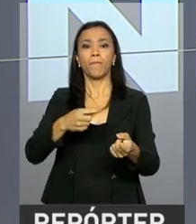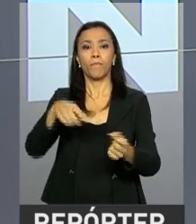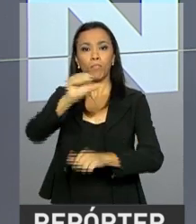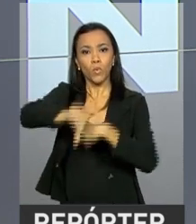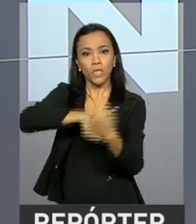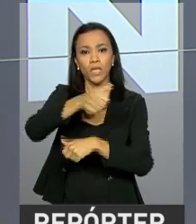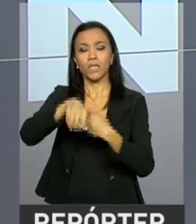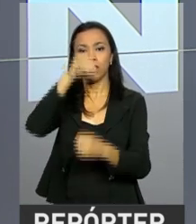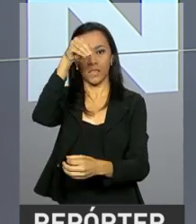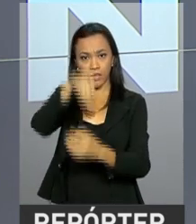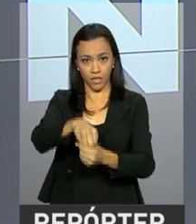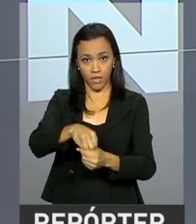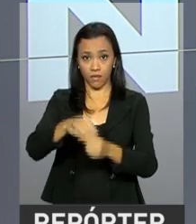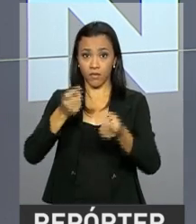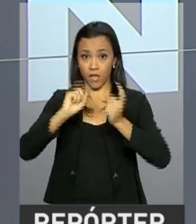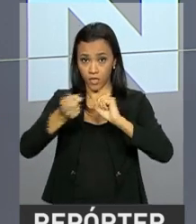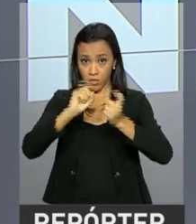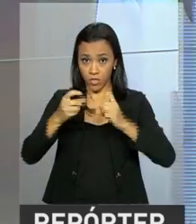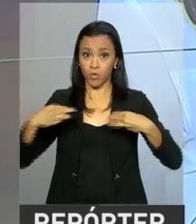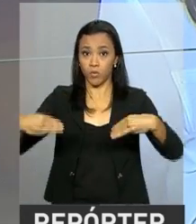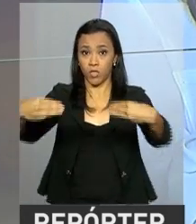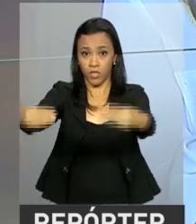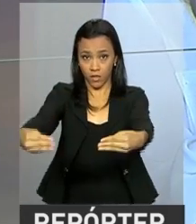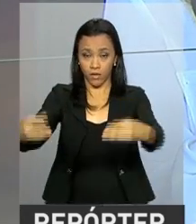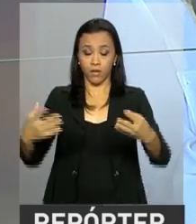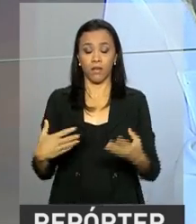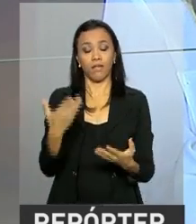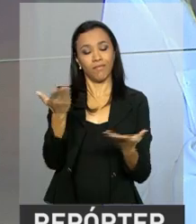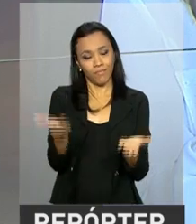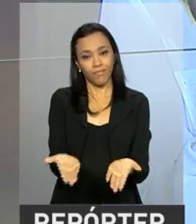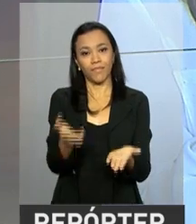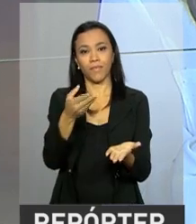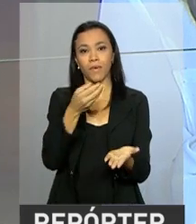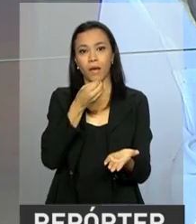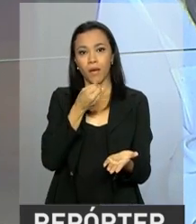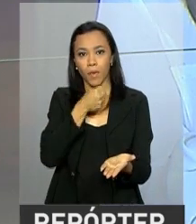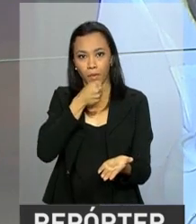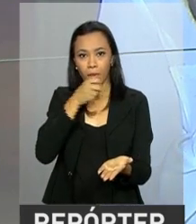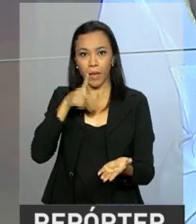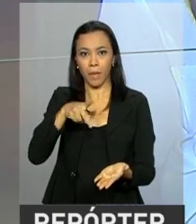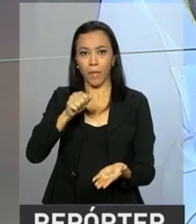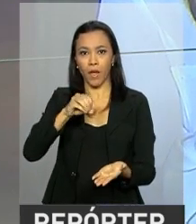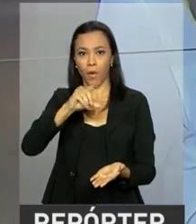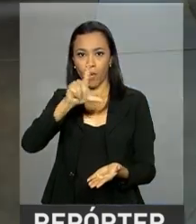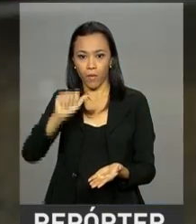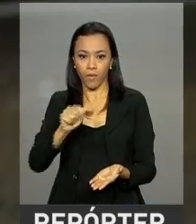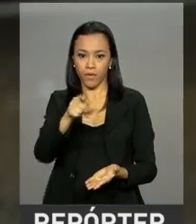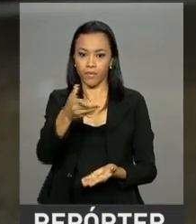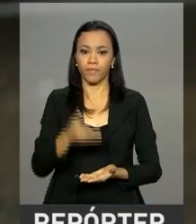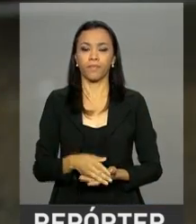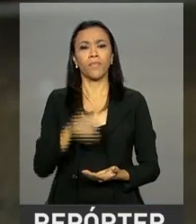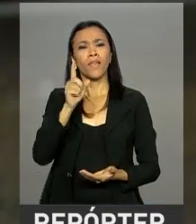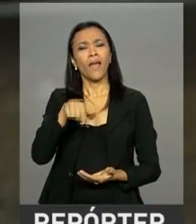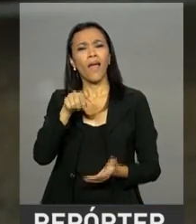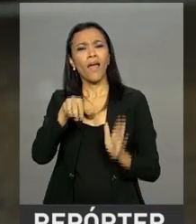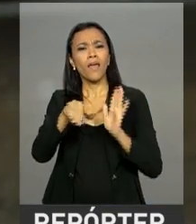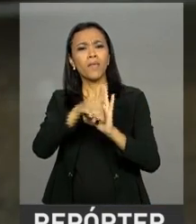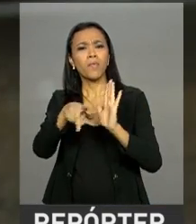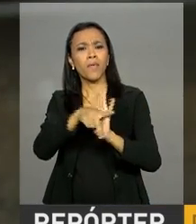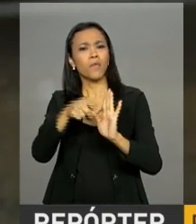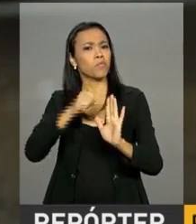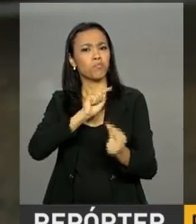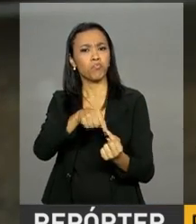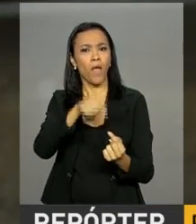do dos Ministérios vamos saber os detalhes ao vivo com Paola deor Oi Paola Oi Renata Essa é aquela medida que trata da